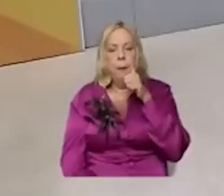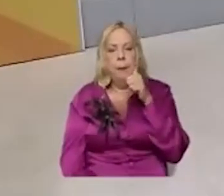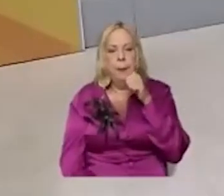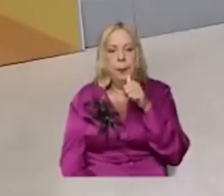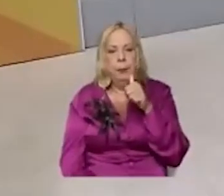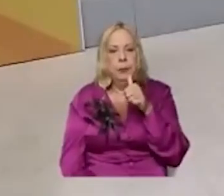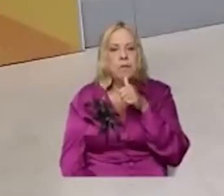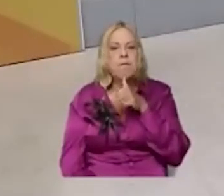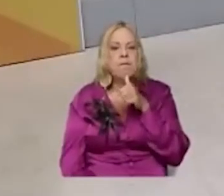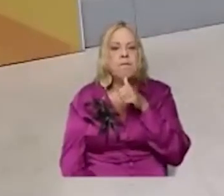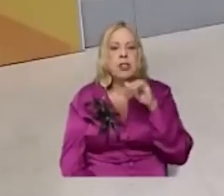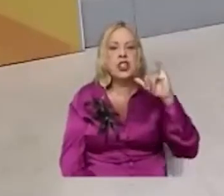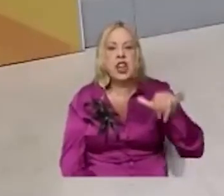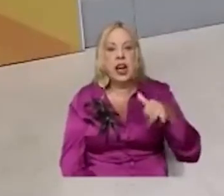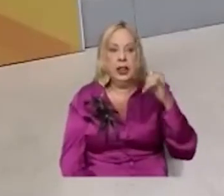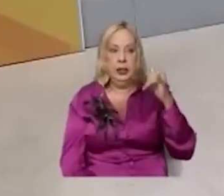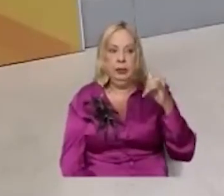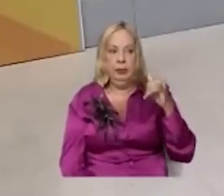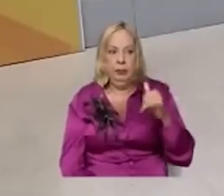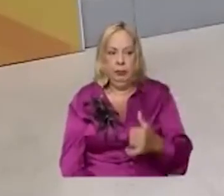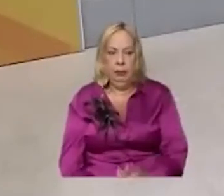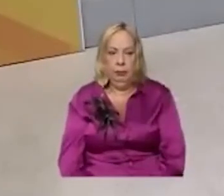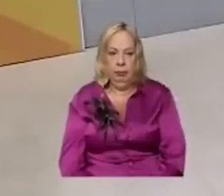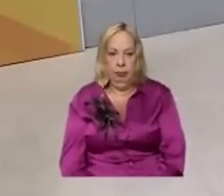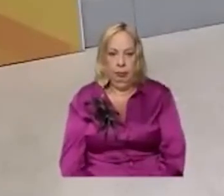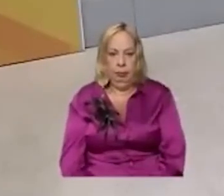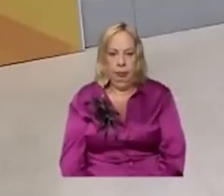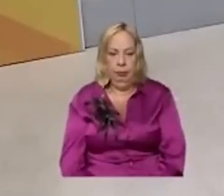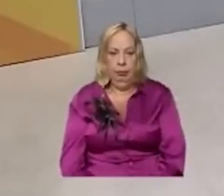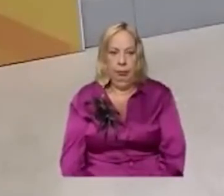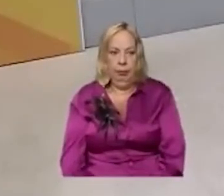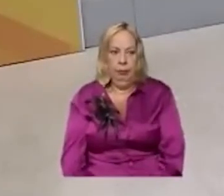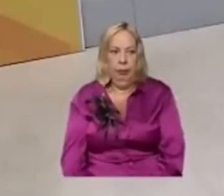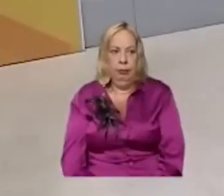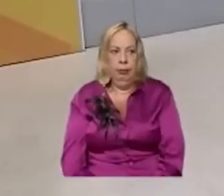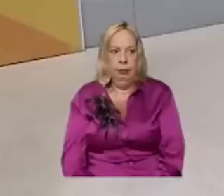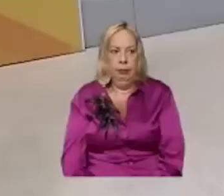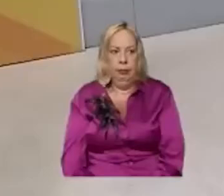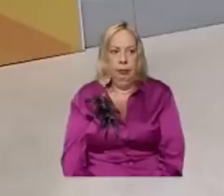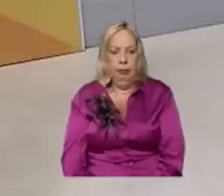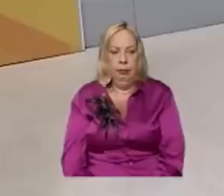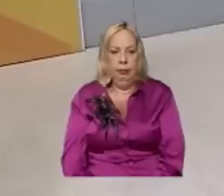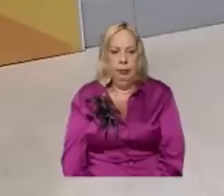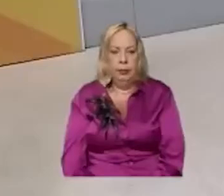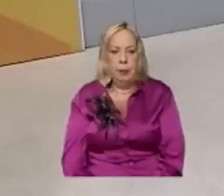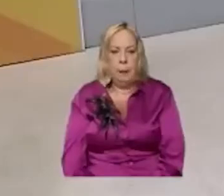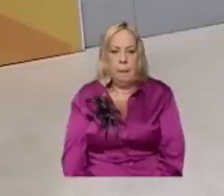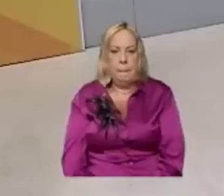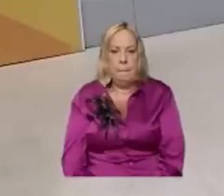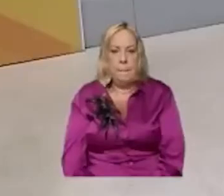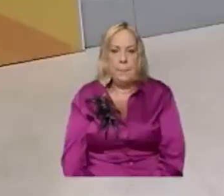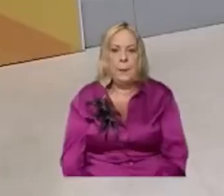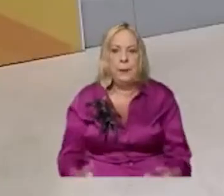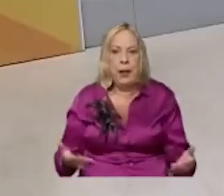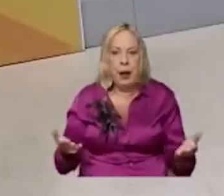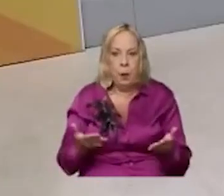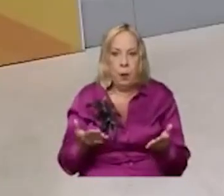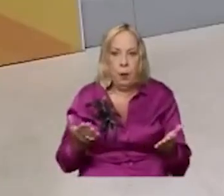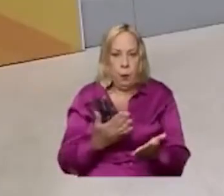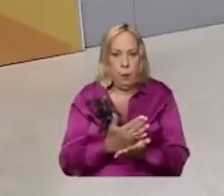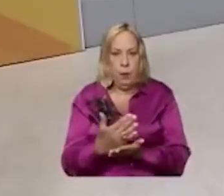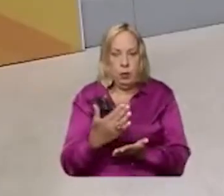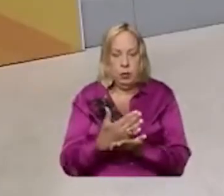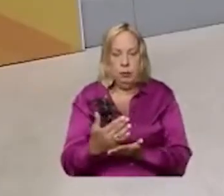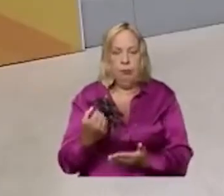Começou o primeiro prêmio. E vamos lá, que a nossa festa, o nosso arraial é um dos melhores. Como diz, melhor de